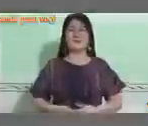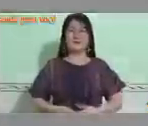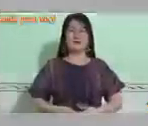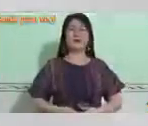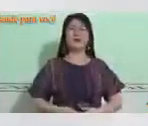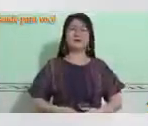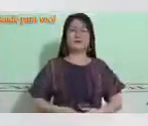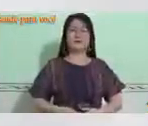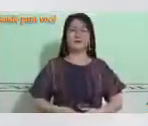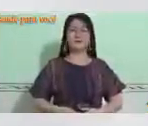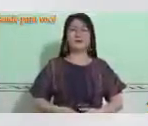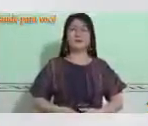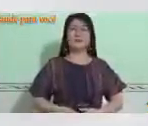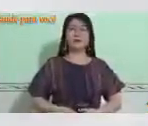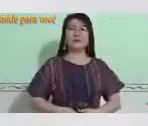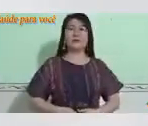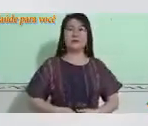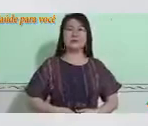lados,